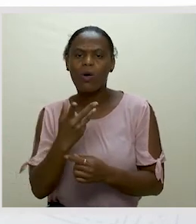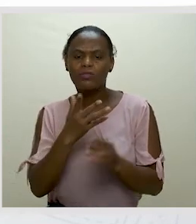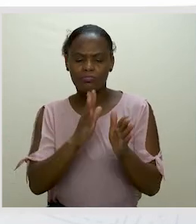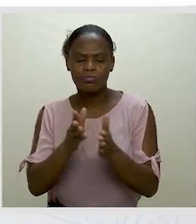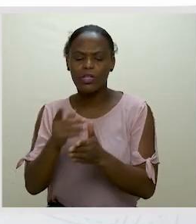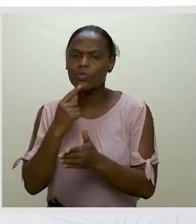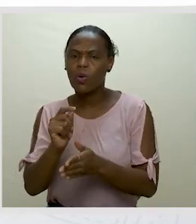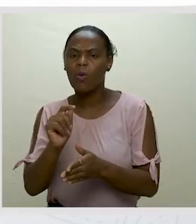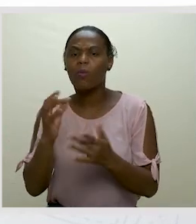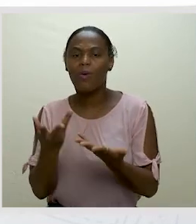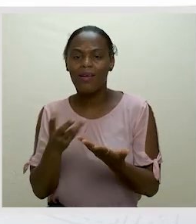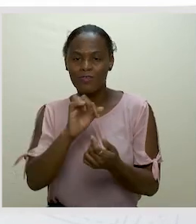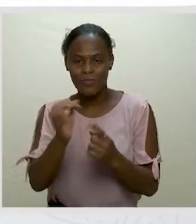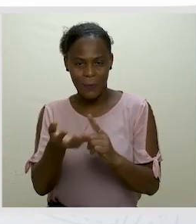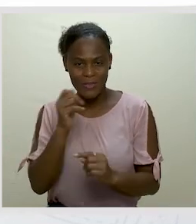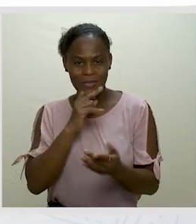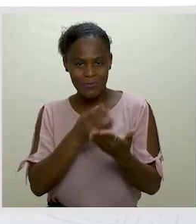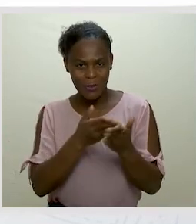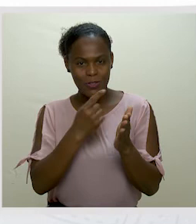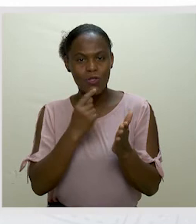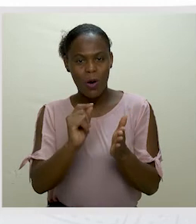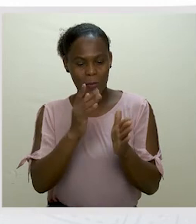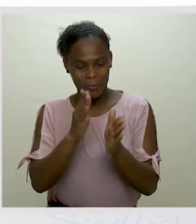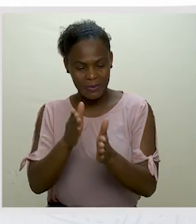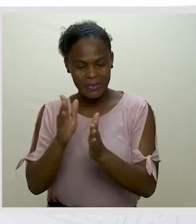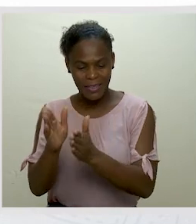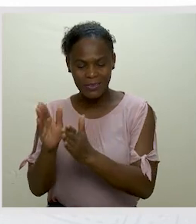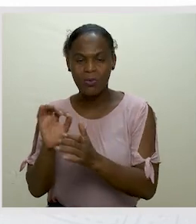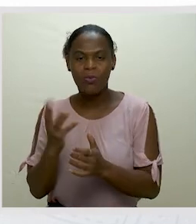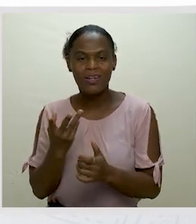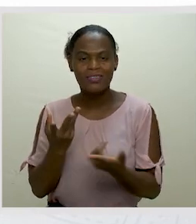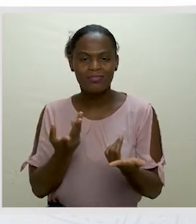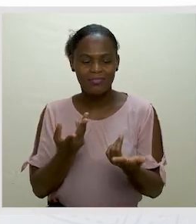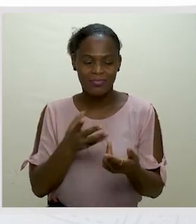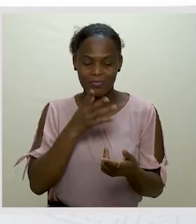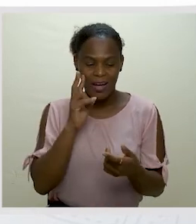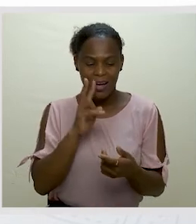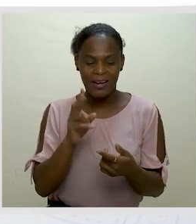Identifica esses processos. Conseguiram acertar nos processos? Vamos ver?